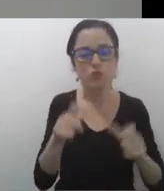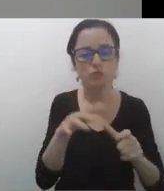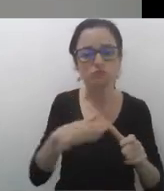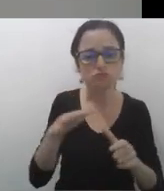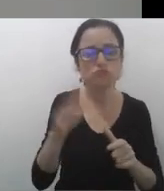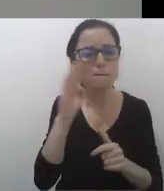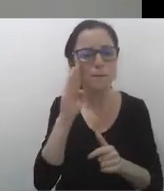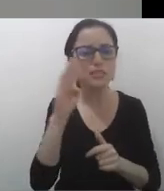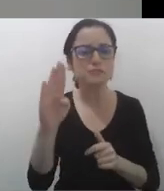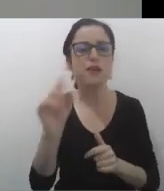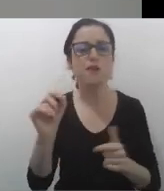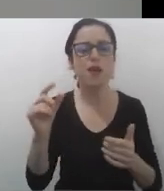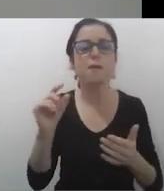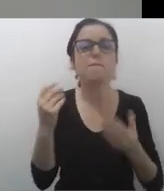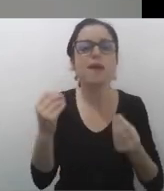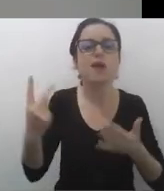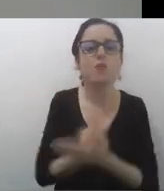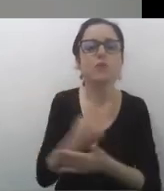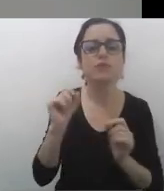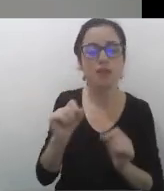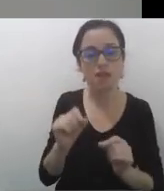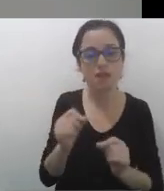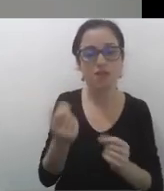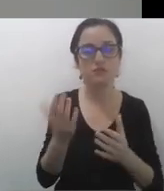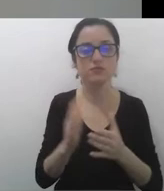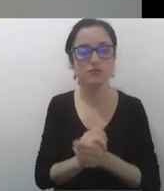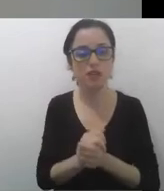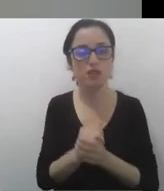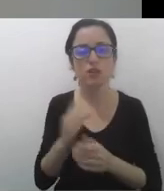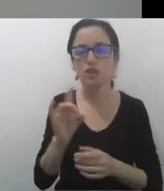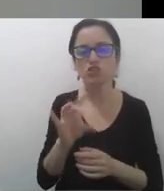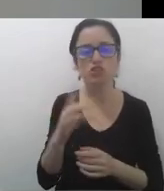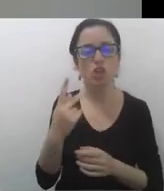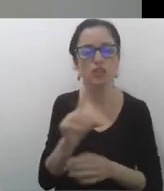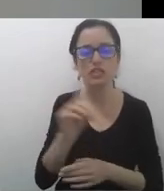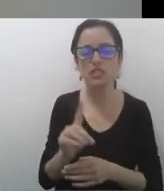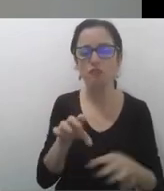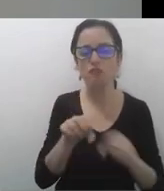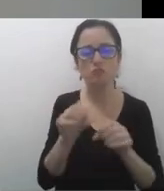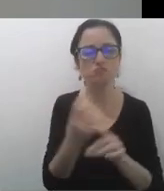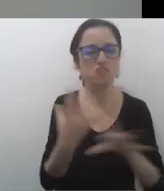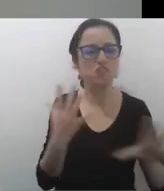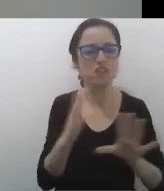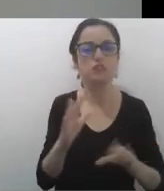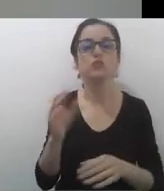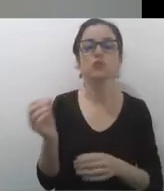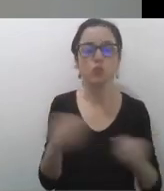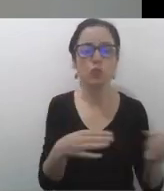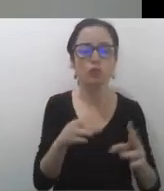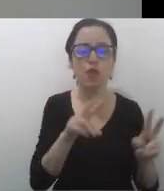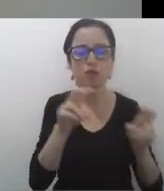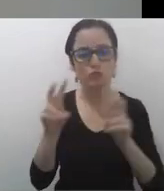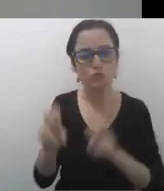Esse cenário é fundamental para que aconteça certa autonomização do design e coloca